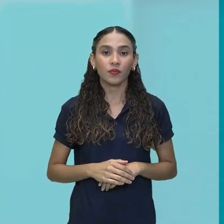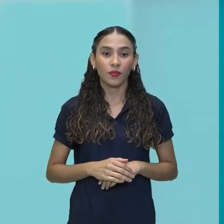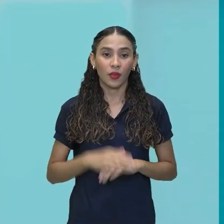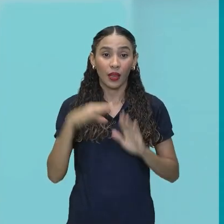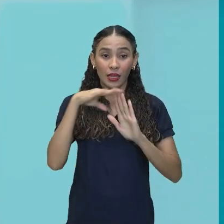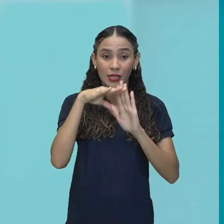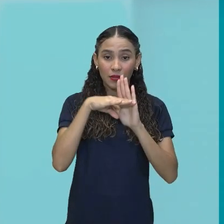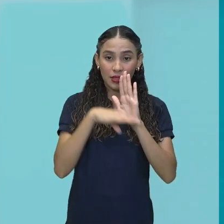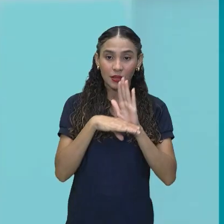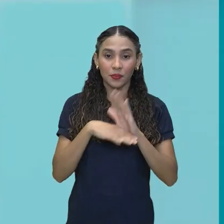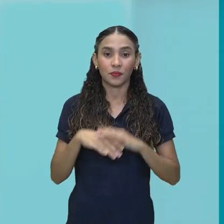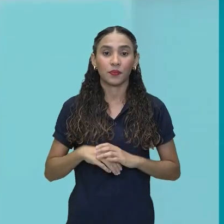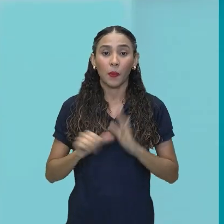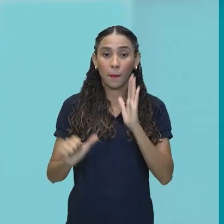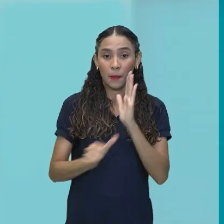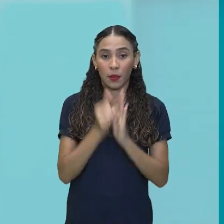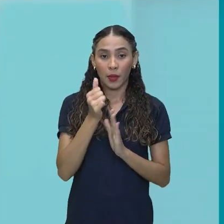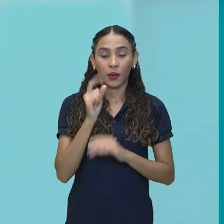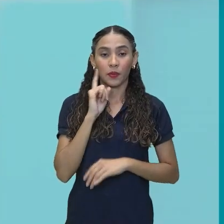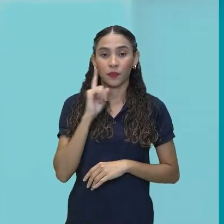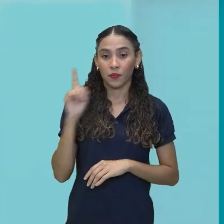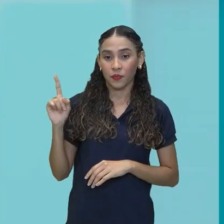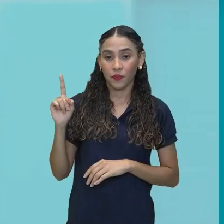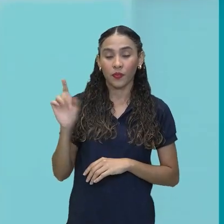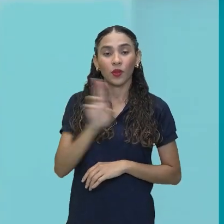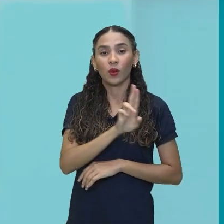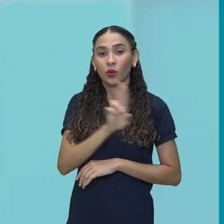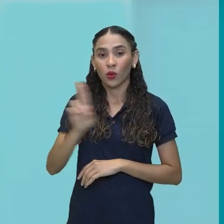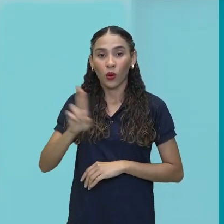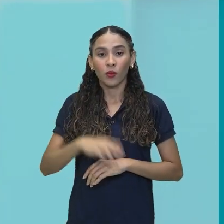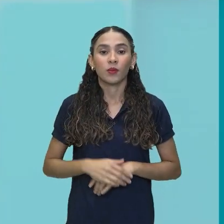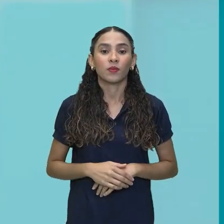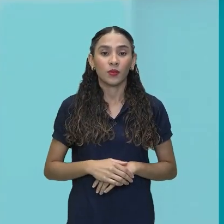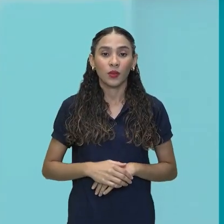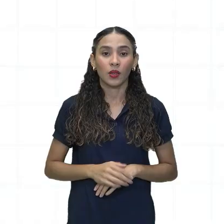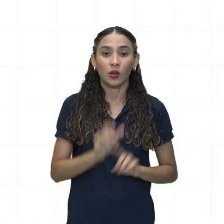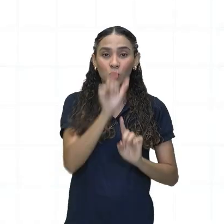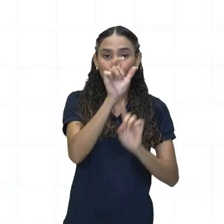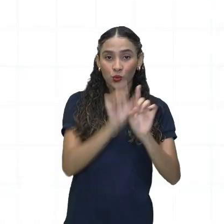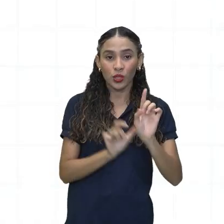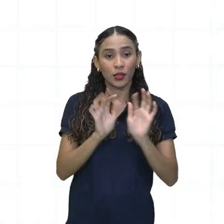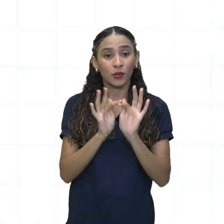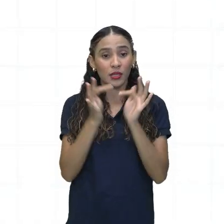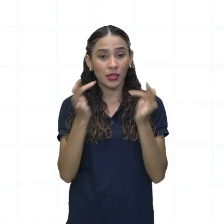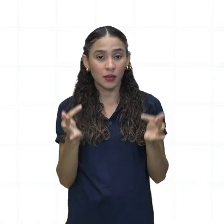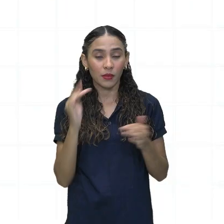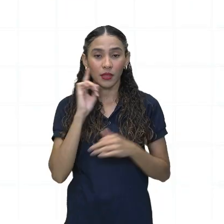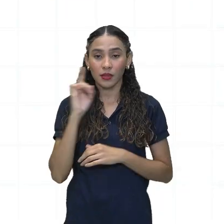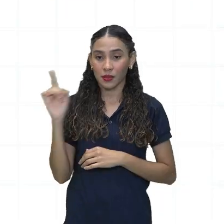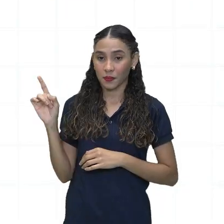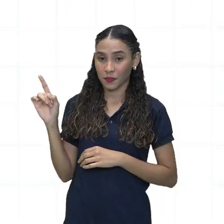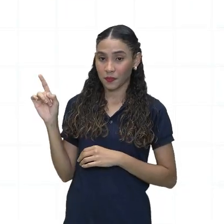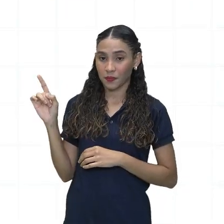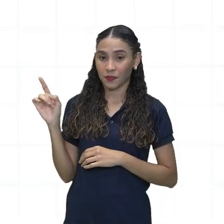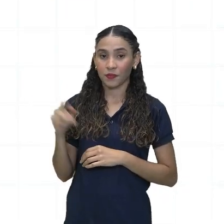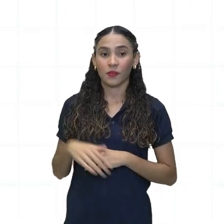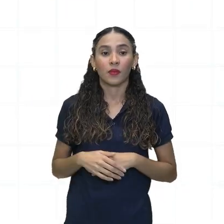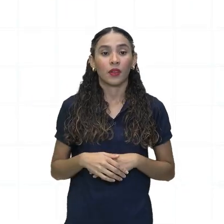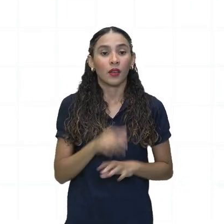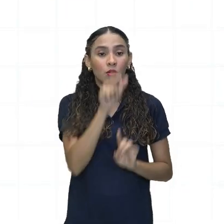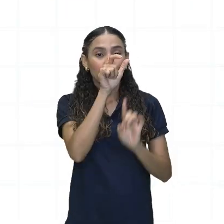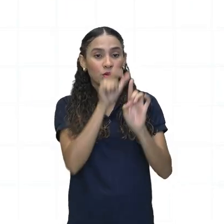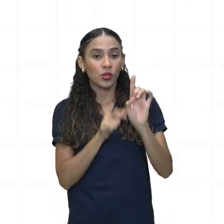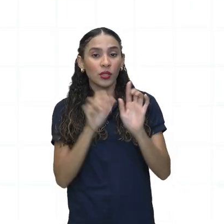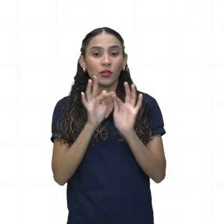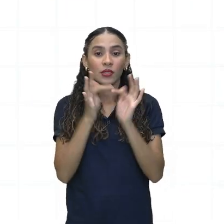classificação. O primeiro tipo é o que nós chamamos de sujeito simples. Vamos lá? O sujeito simples,